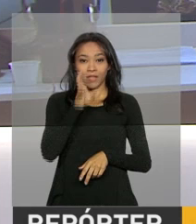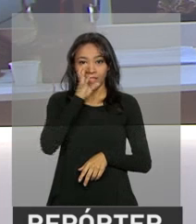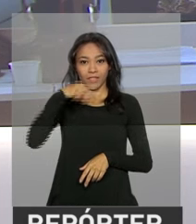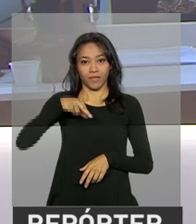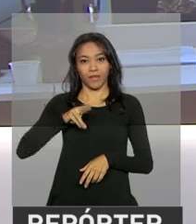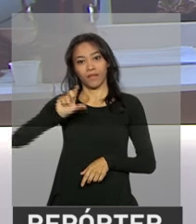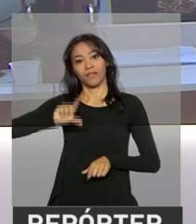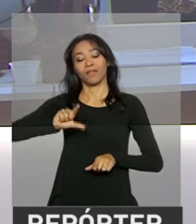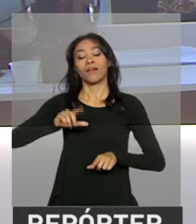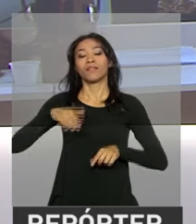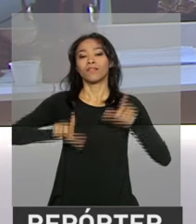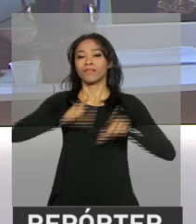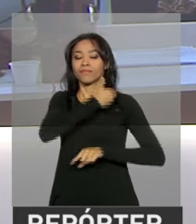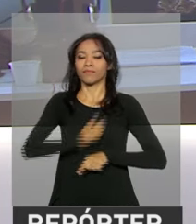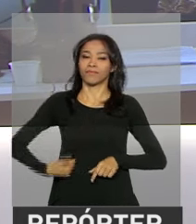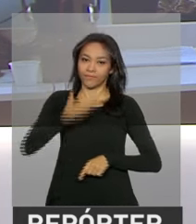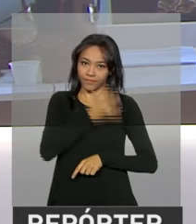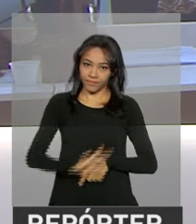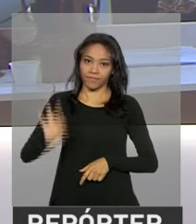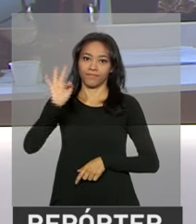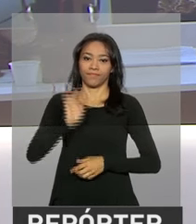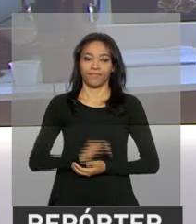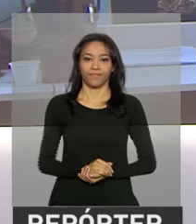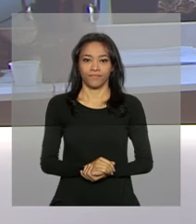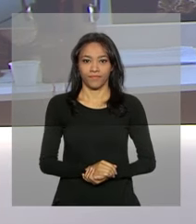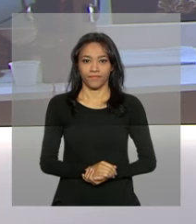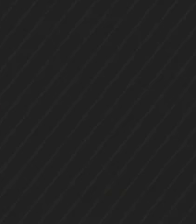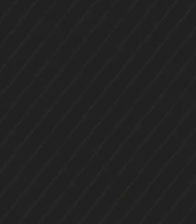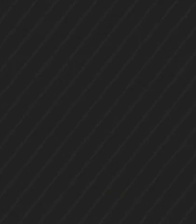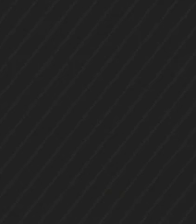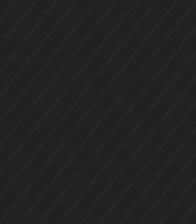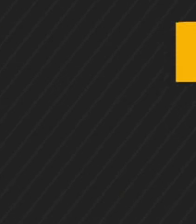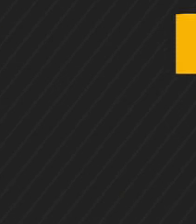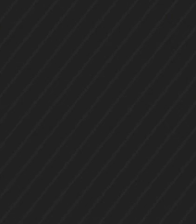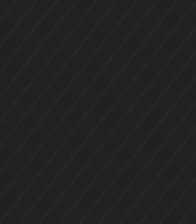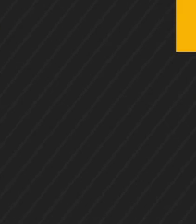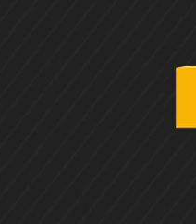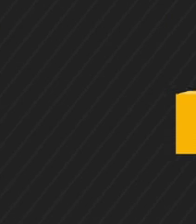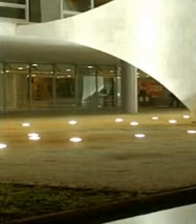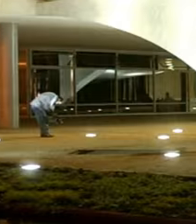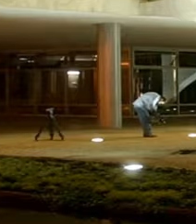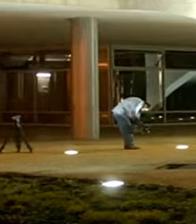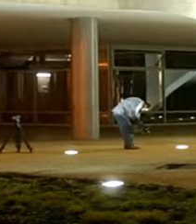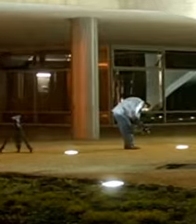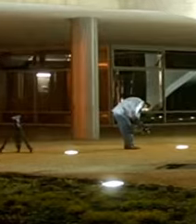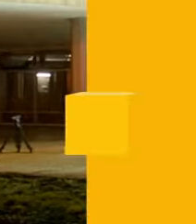com a gente aqui na NBR, a TV do Governo Federal. Música